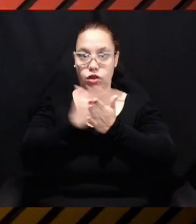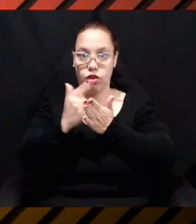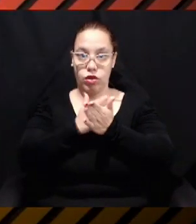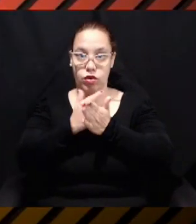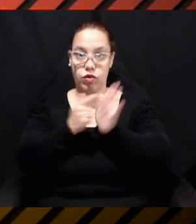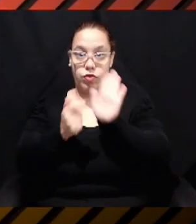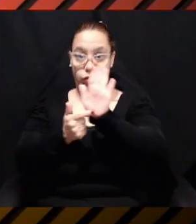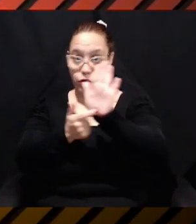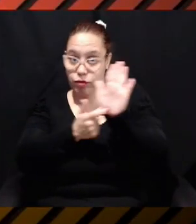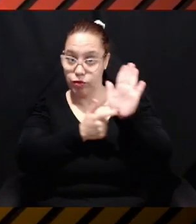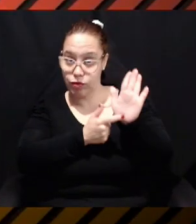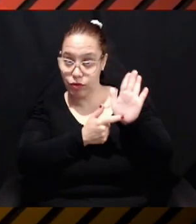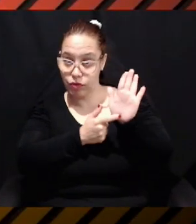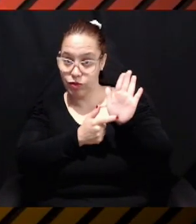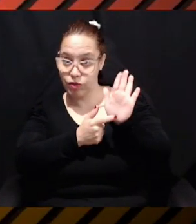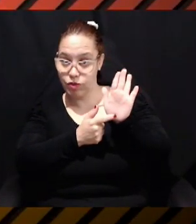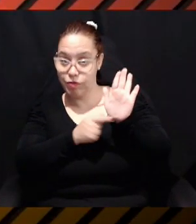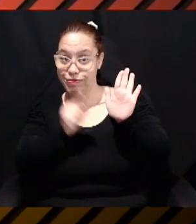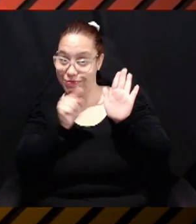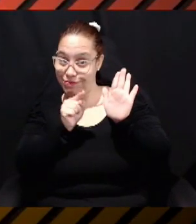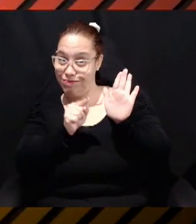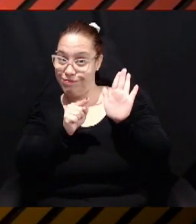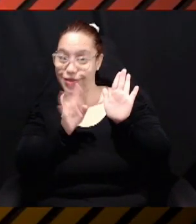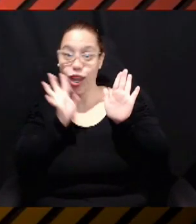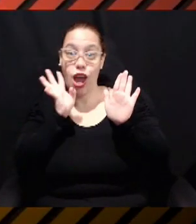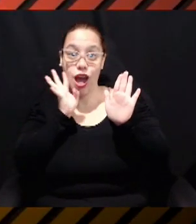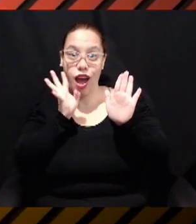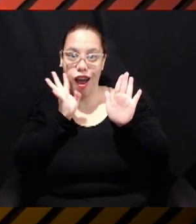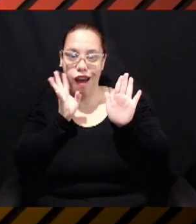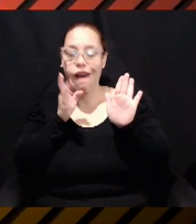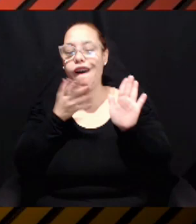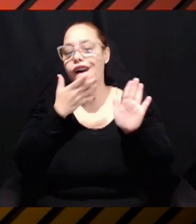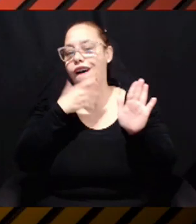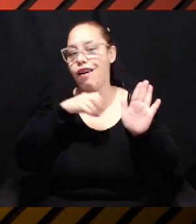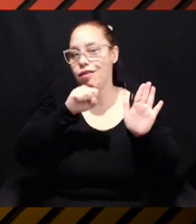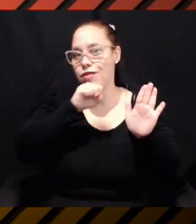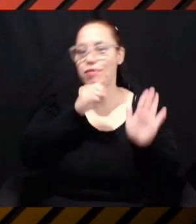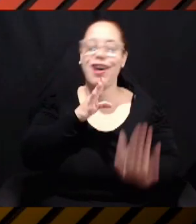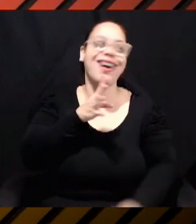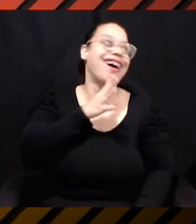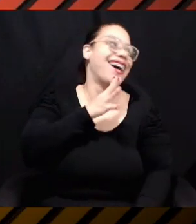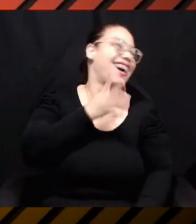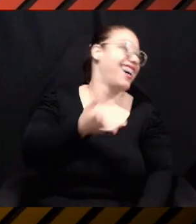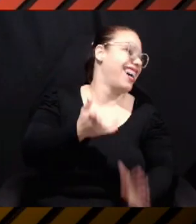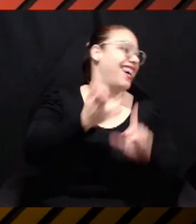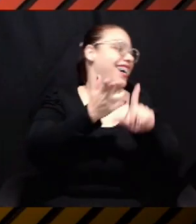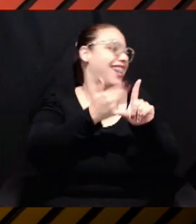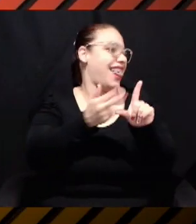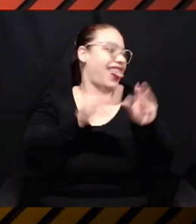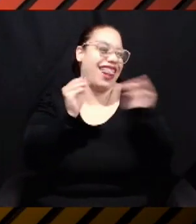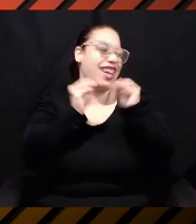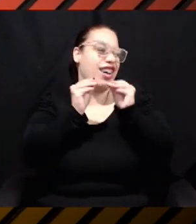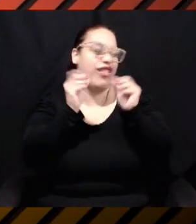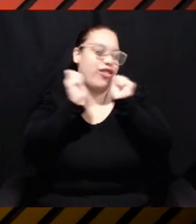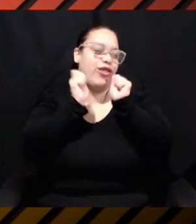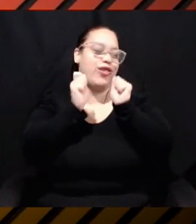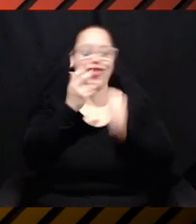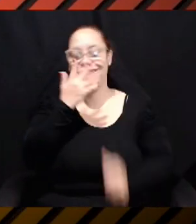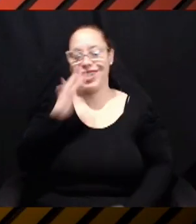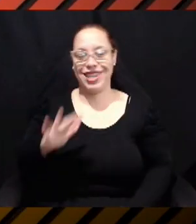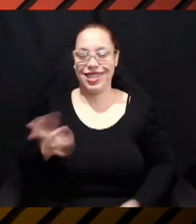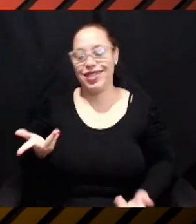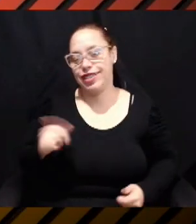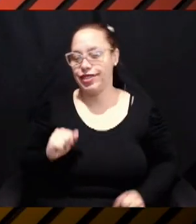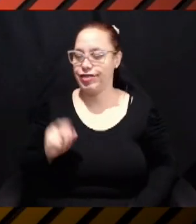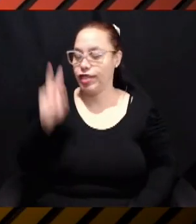e ele acabou saindo uma tirinha lá, porque meu pai conhecia o cara do jornal lá. Aquele desenho todo tosquinho de criança, né? Mas é uma história aí que eu